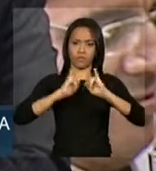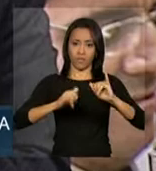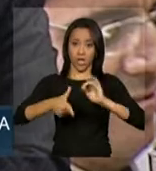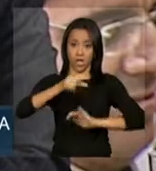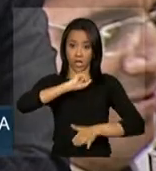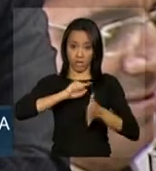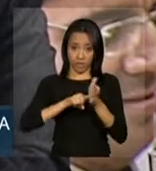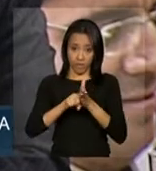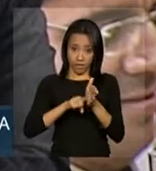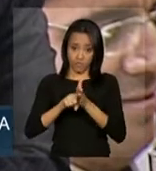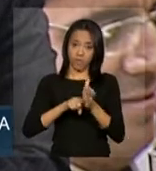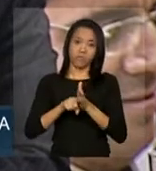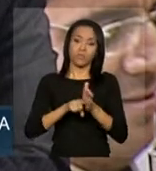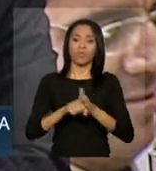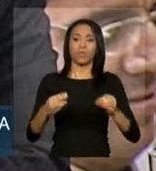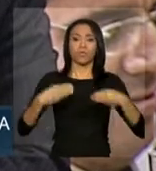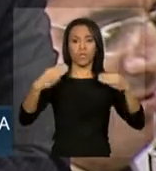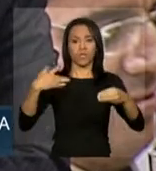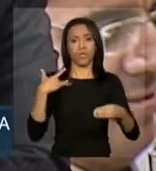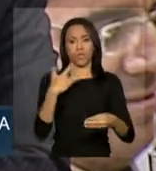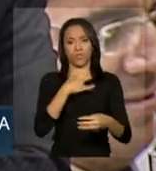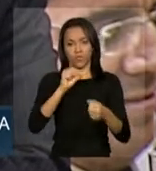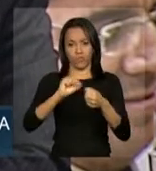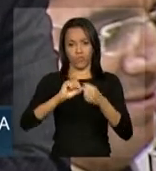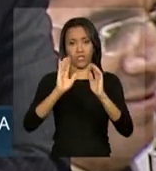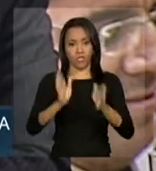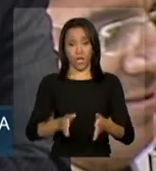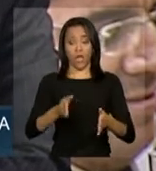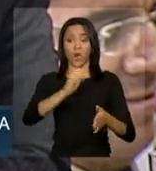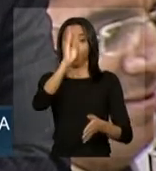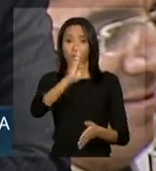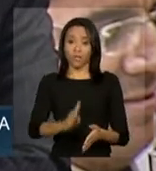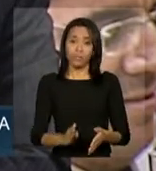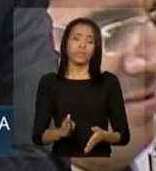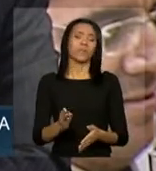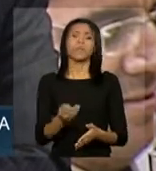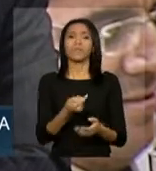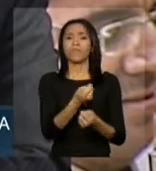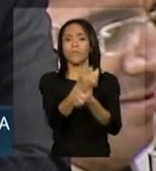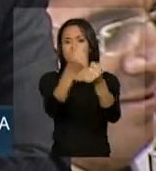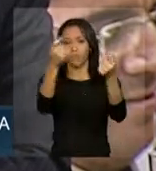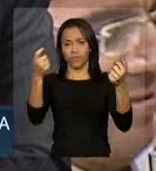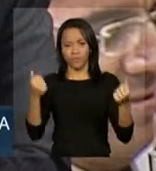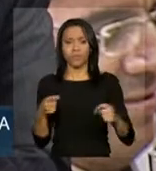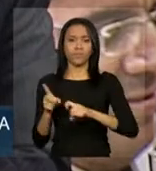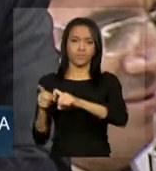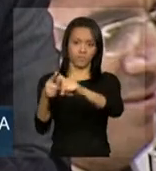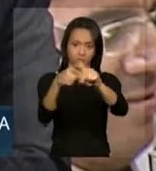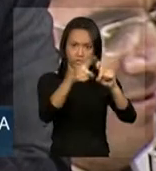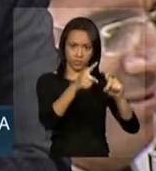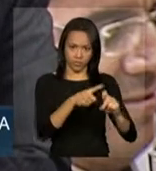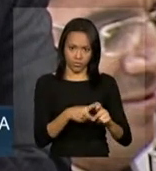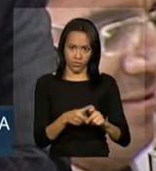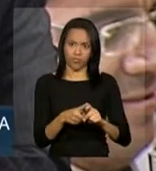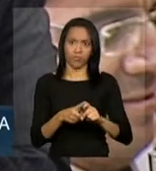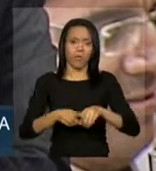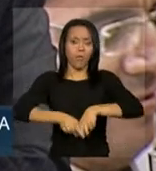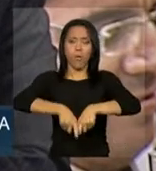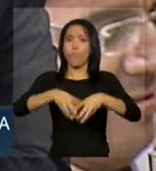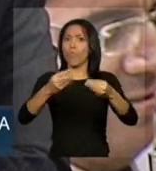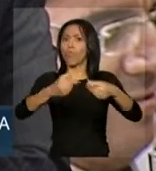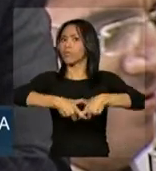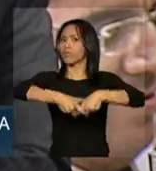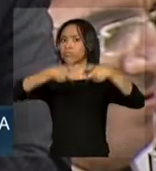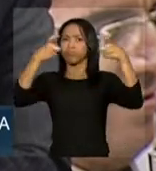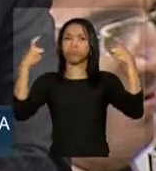fez desde o começo de que o Brasil tem um número insuficiente de profissionais médicos diante do mercado muito